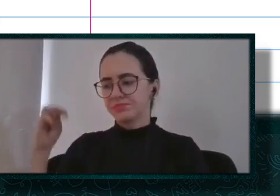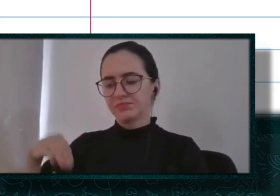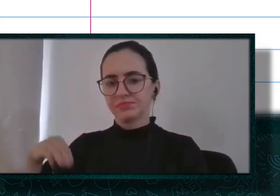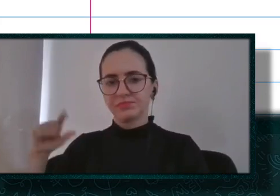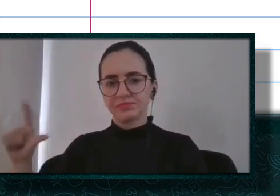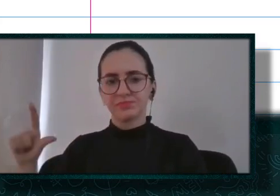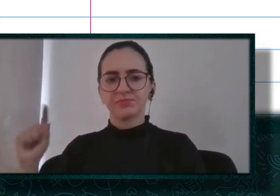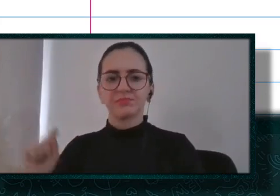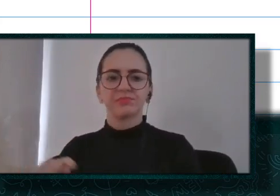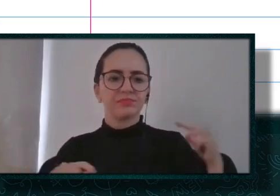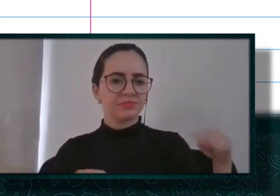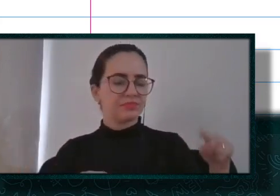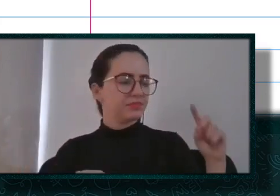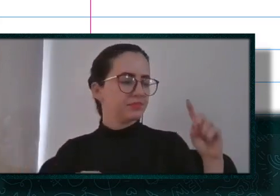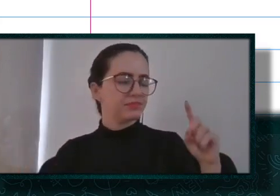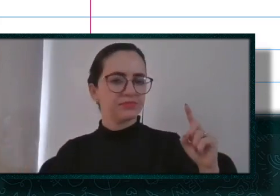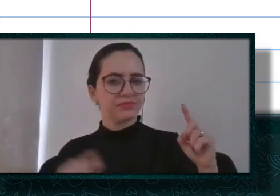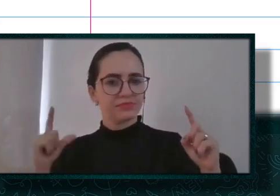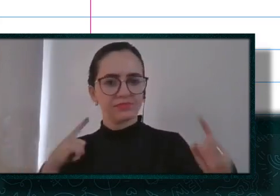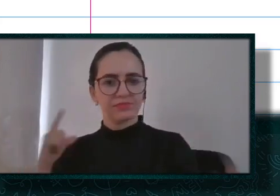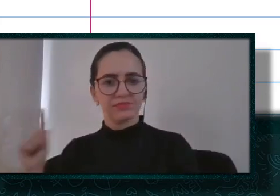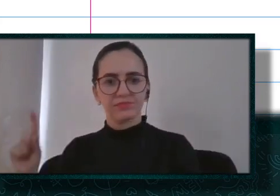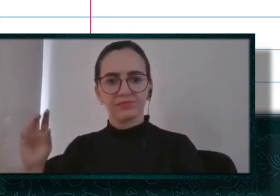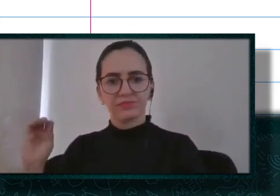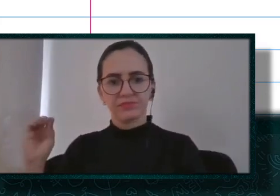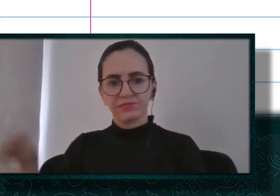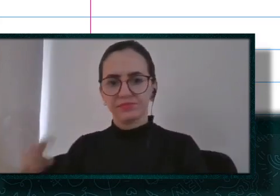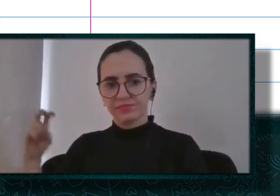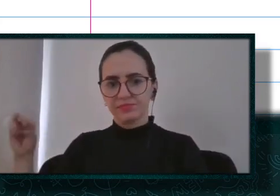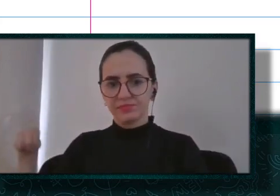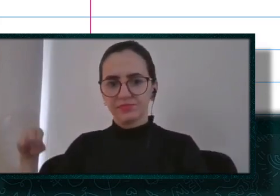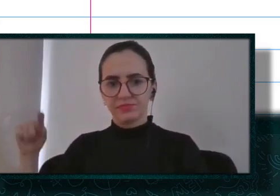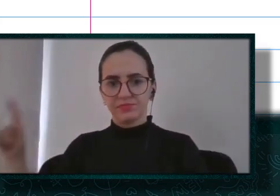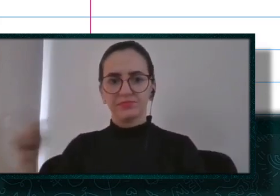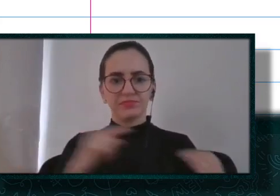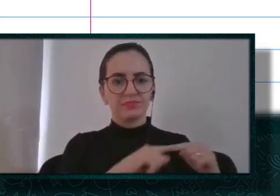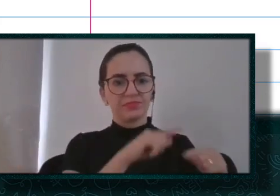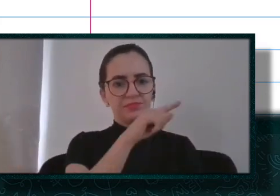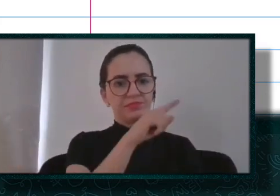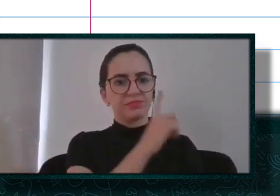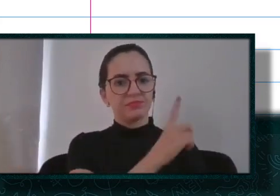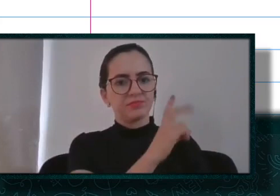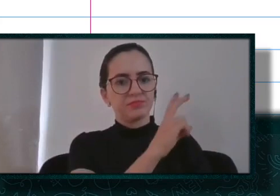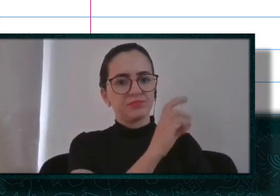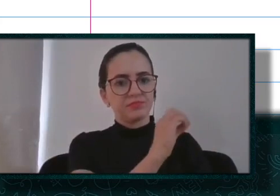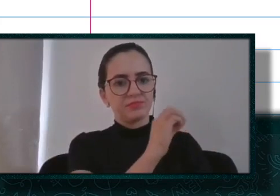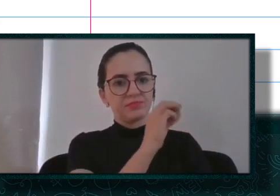NaOH. Qual será a concentração da solução de NaOH utilizada na mistura?